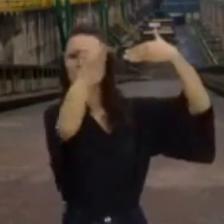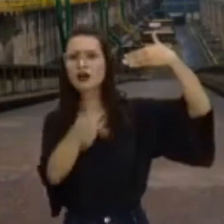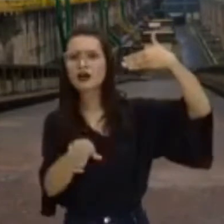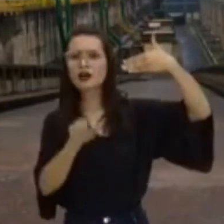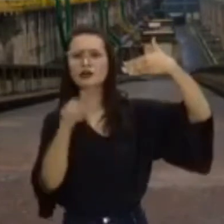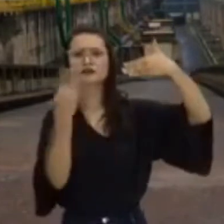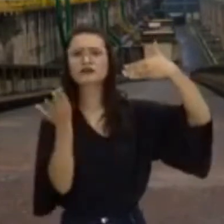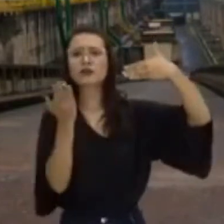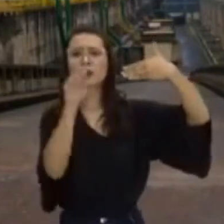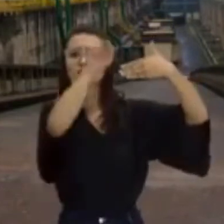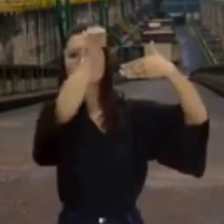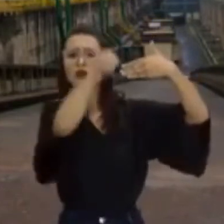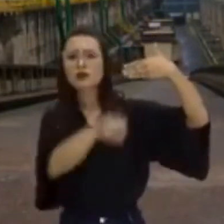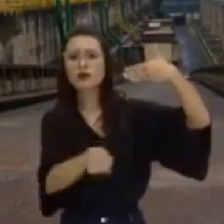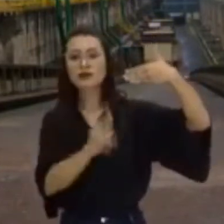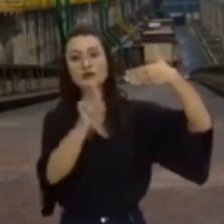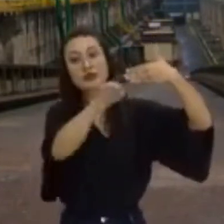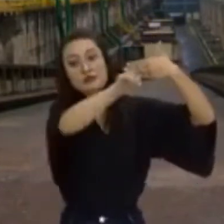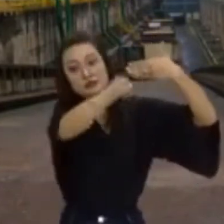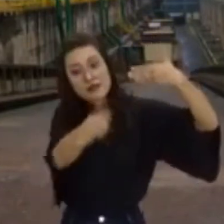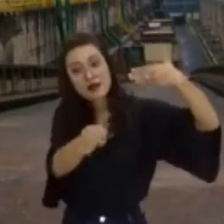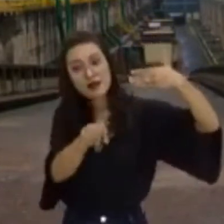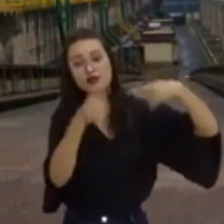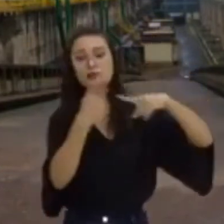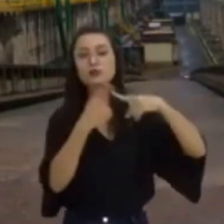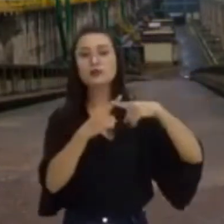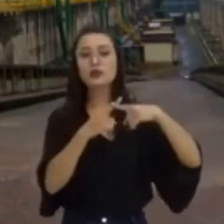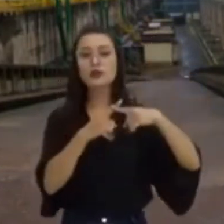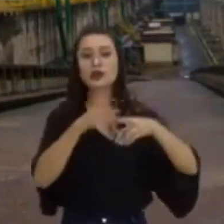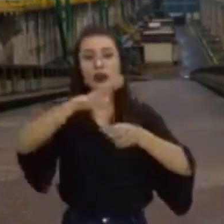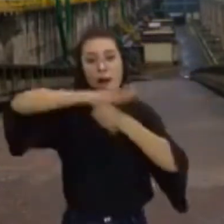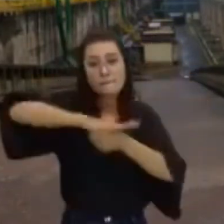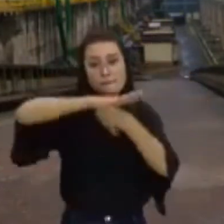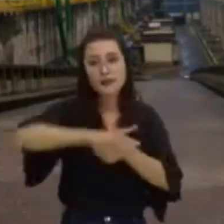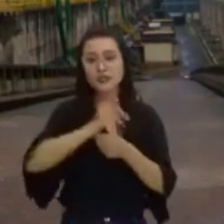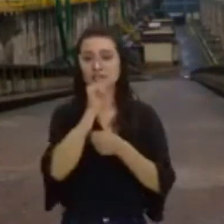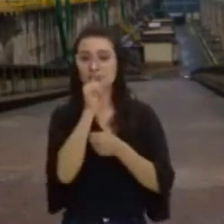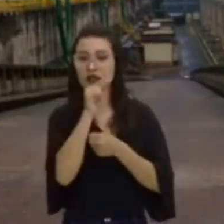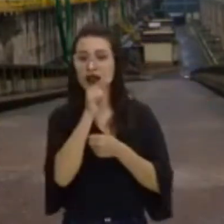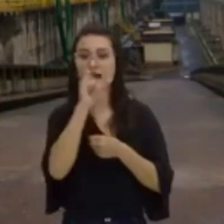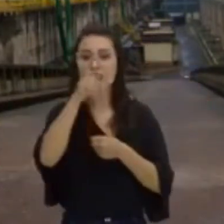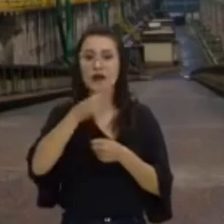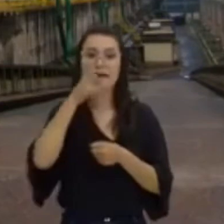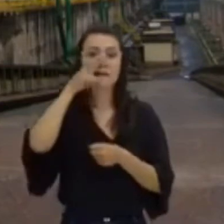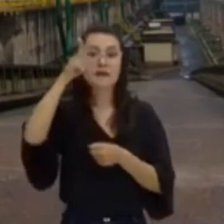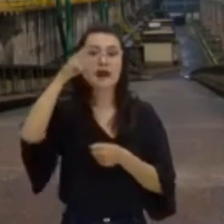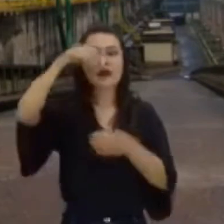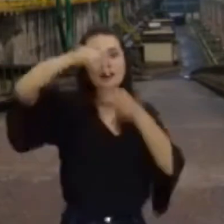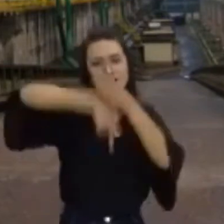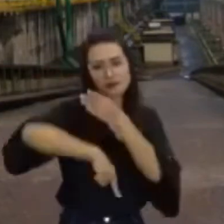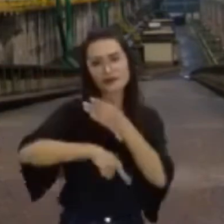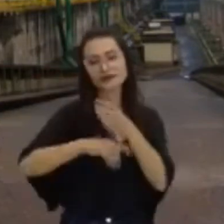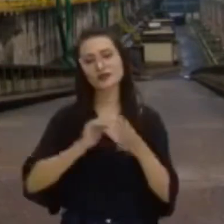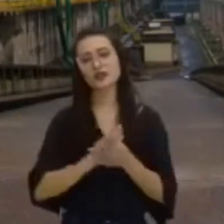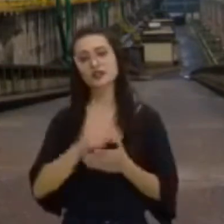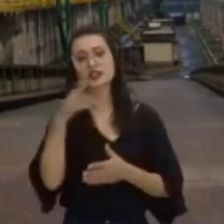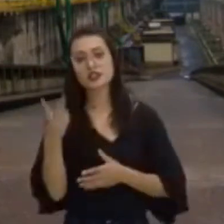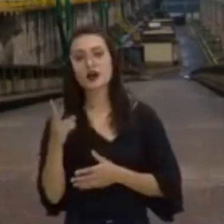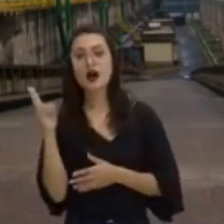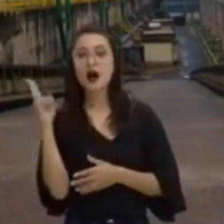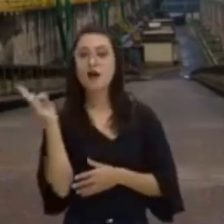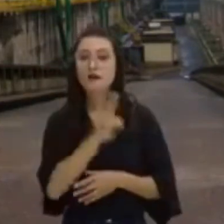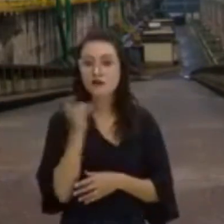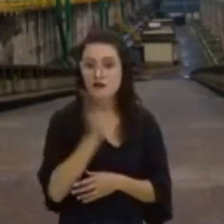mais baixa, que é onde a pressão ela vai ser maior. Também a velocidade com que cai o